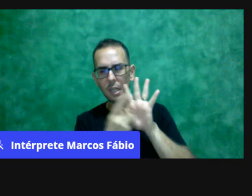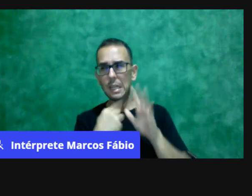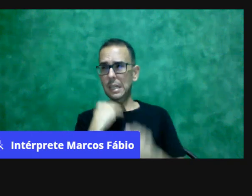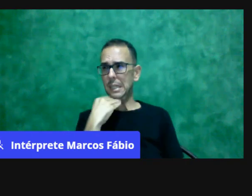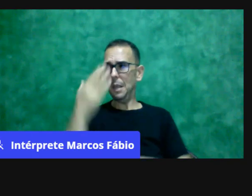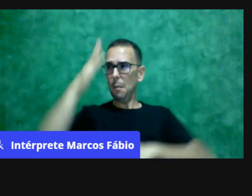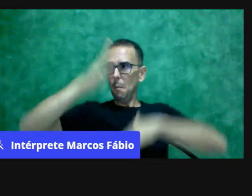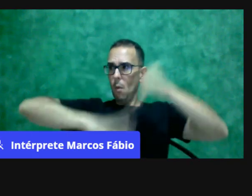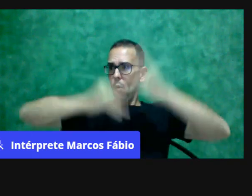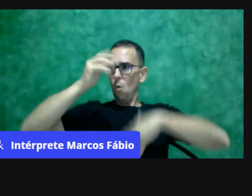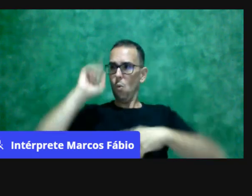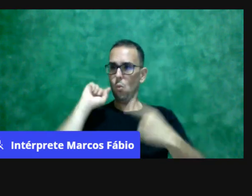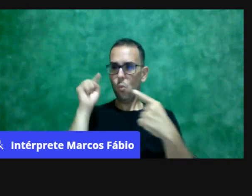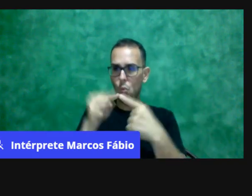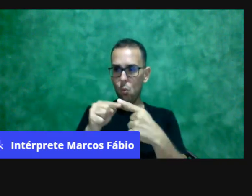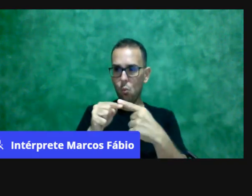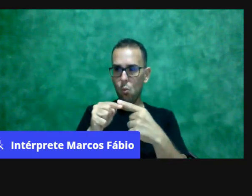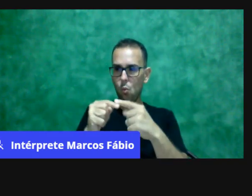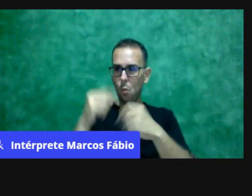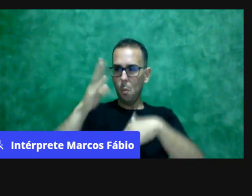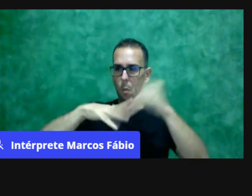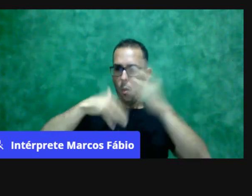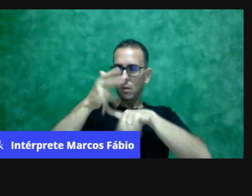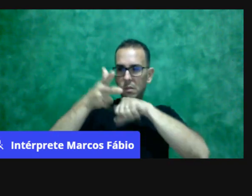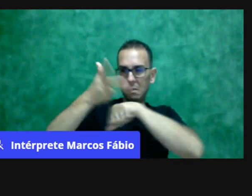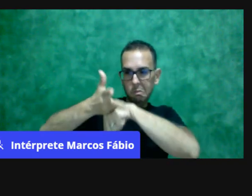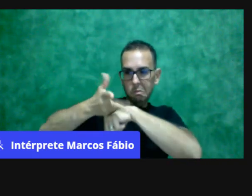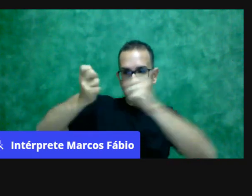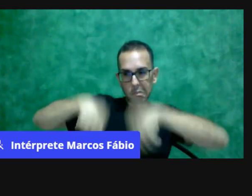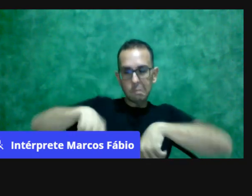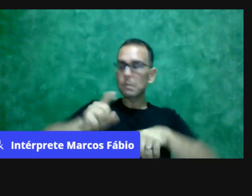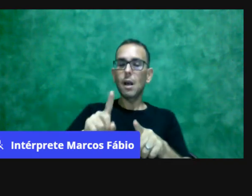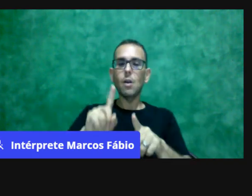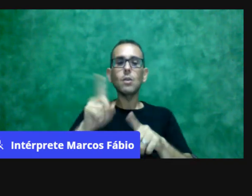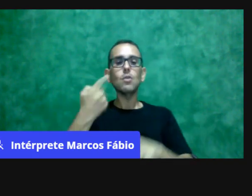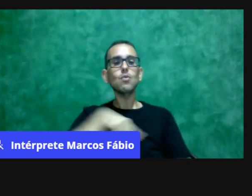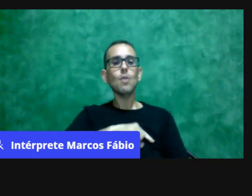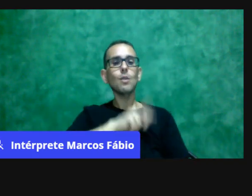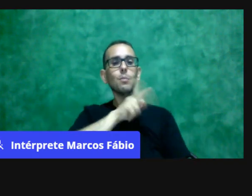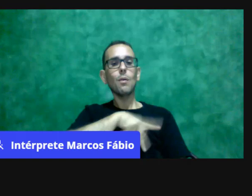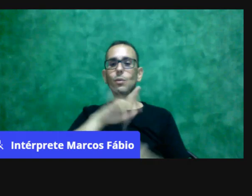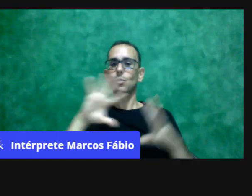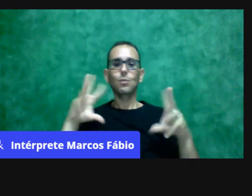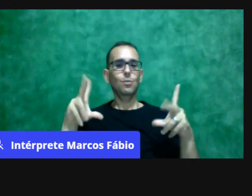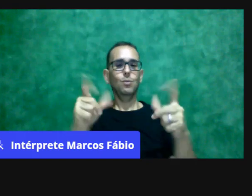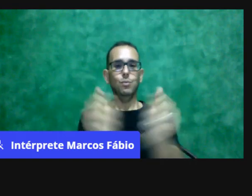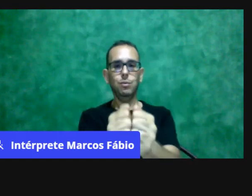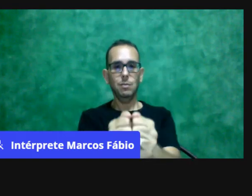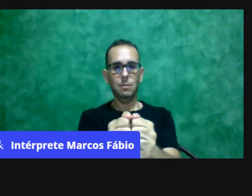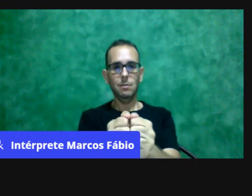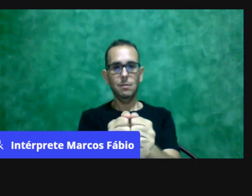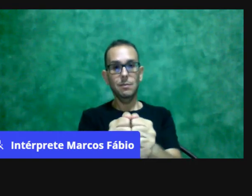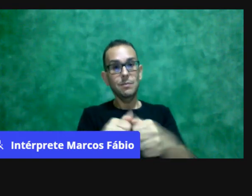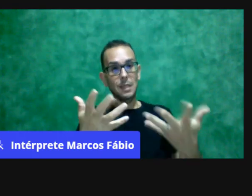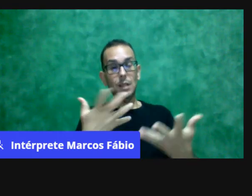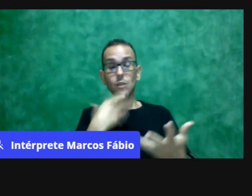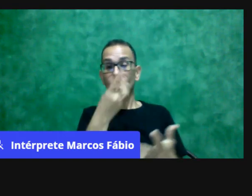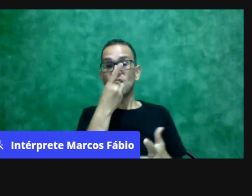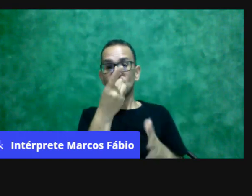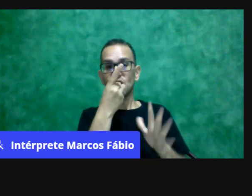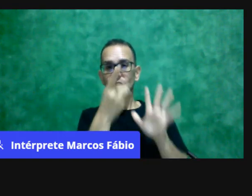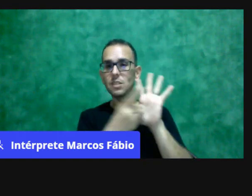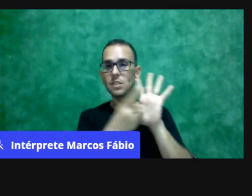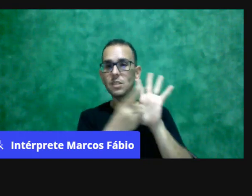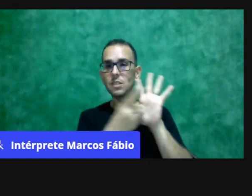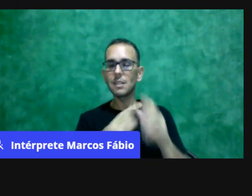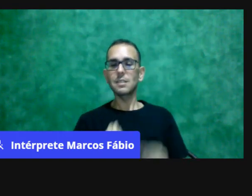sou profissional de vídeo, de jeito nenhum. Somos professores, somos todos professores. Então, são só dicas de